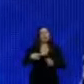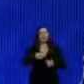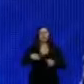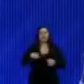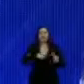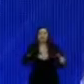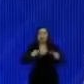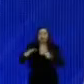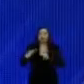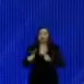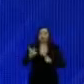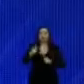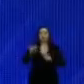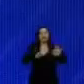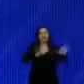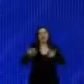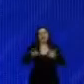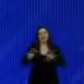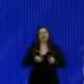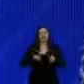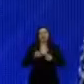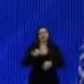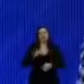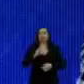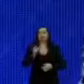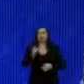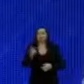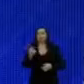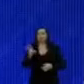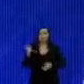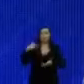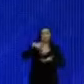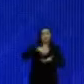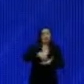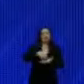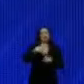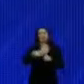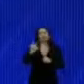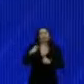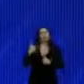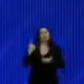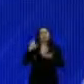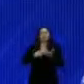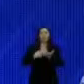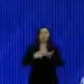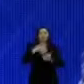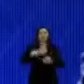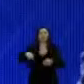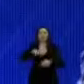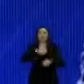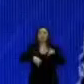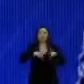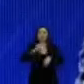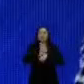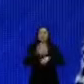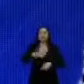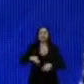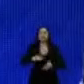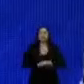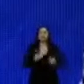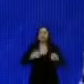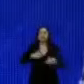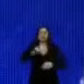do recurso público e se ele se ausenta do espaço desse é porque ele não tem compromisso com o povo do Estado do Maranhão precisamos